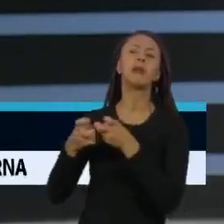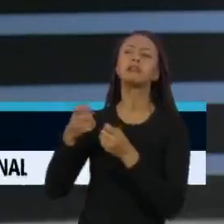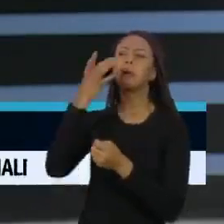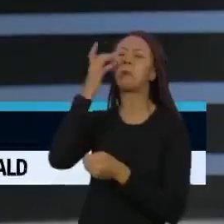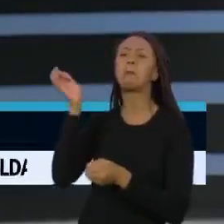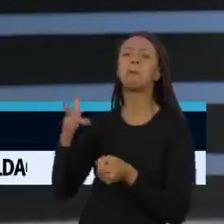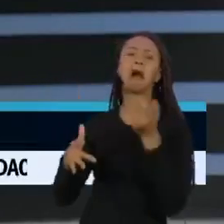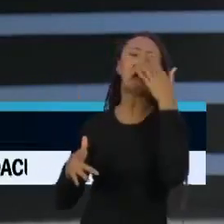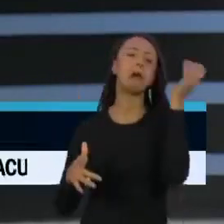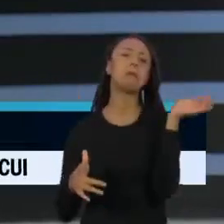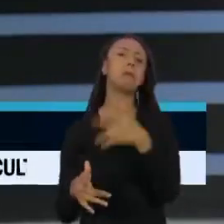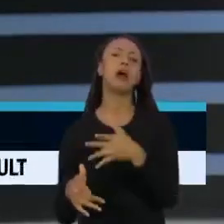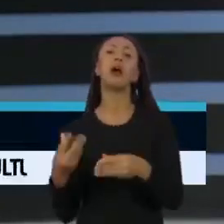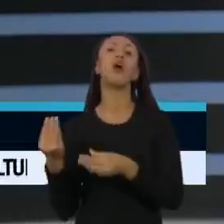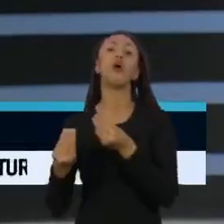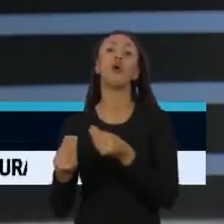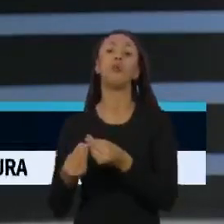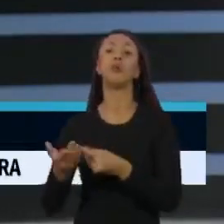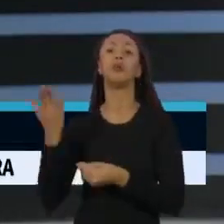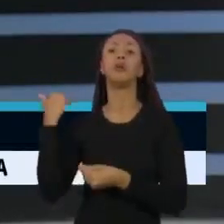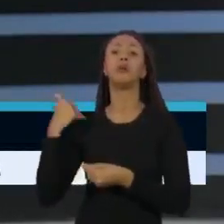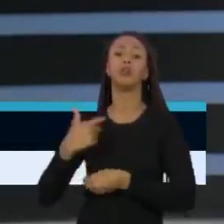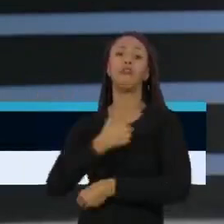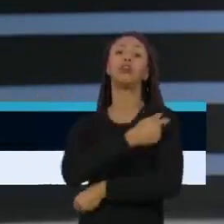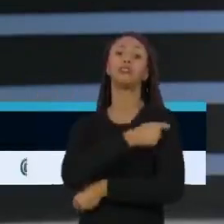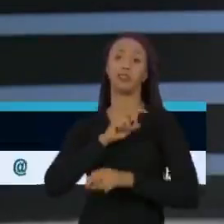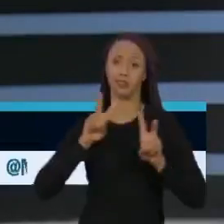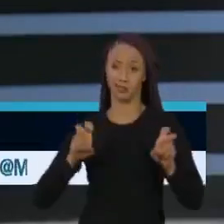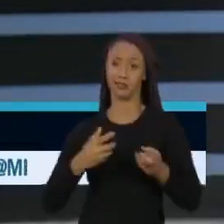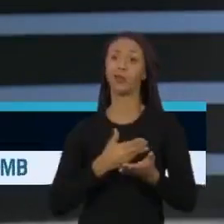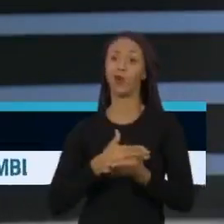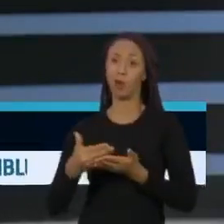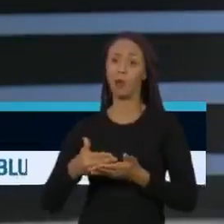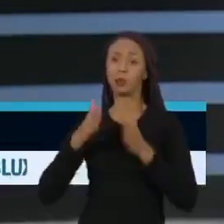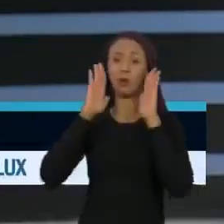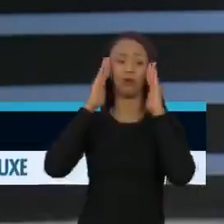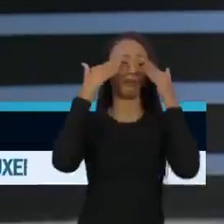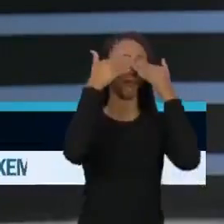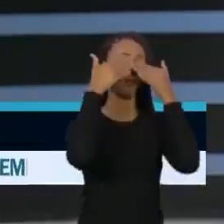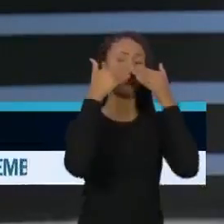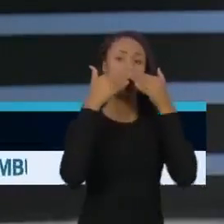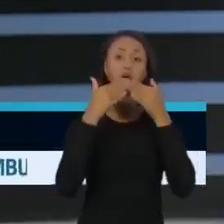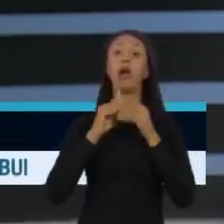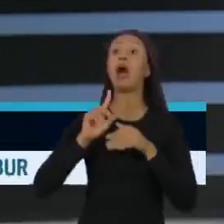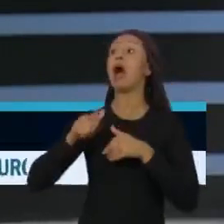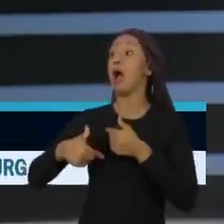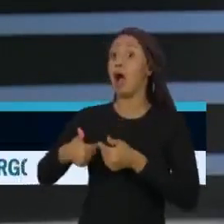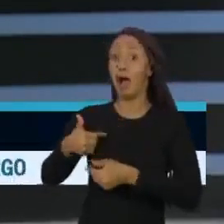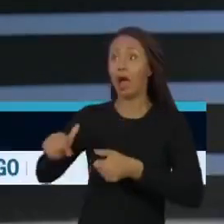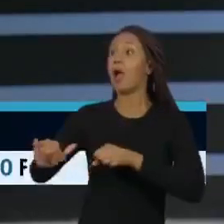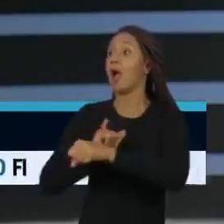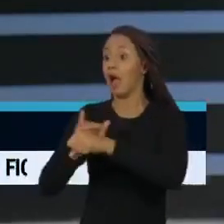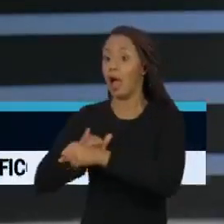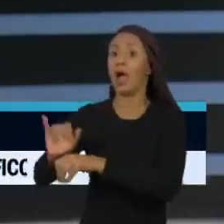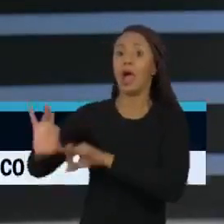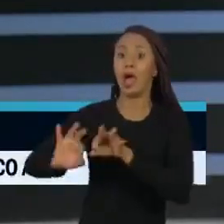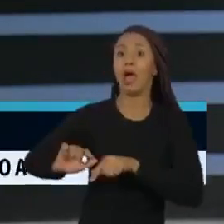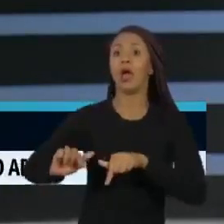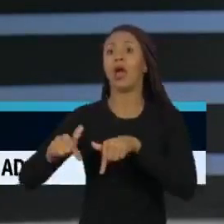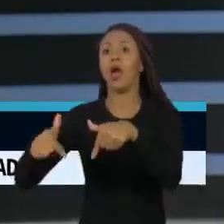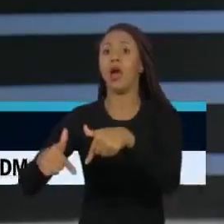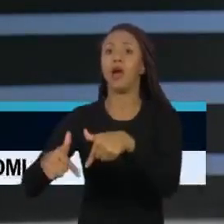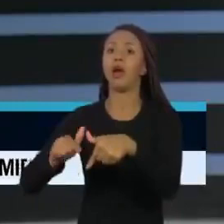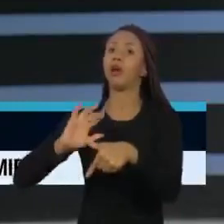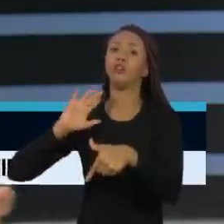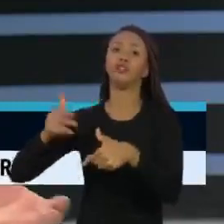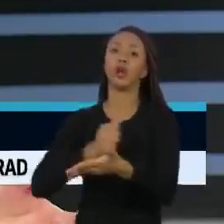relação uma realidade estava sem pombo viu começar a tomar medida na hora em que já tinha passado o tempo não não vai ter que ir não vai ter crise o